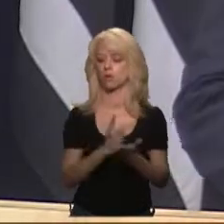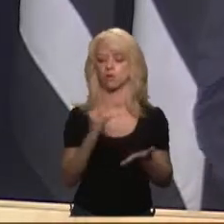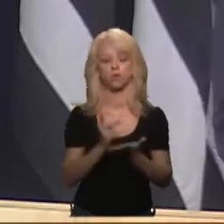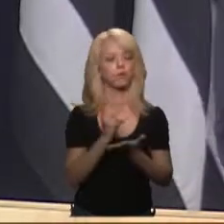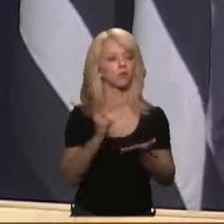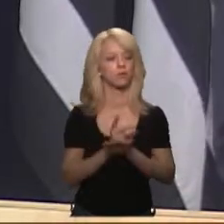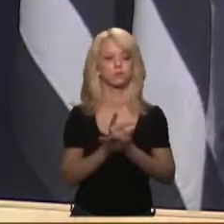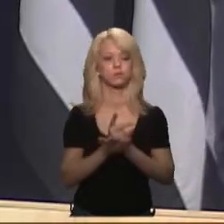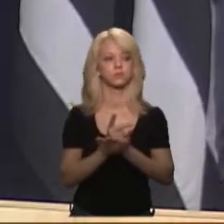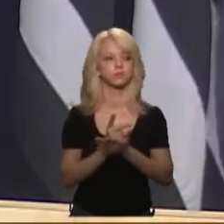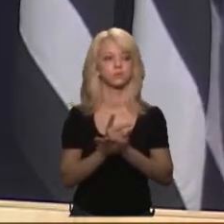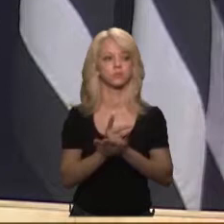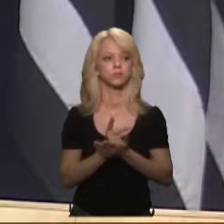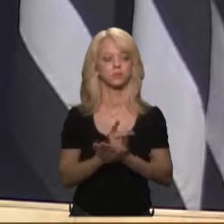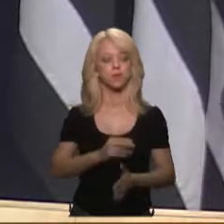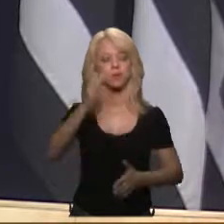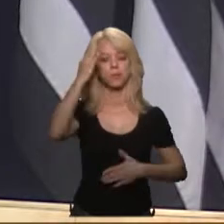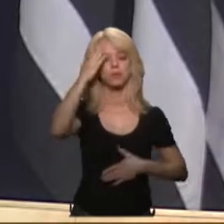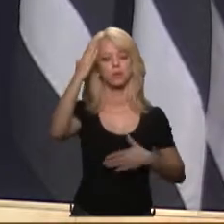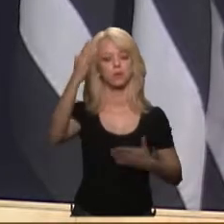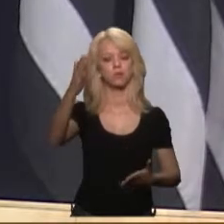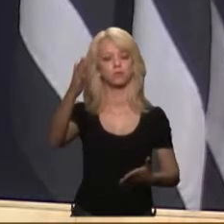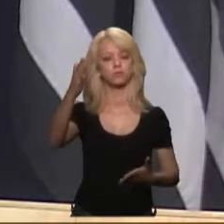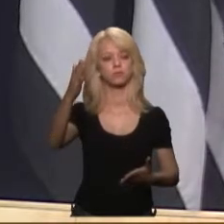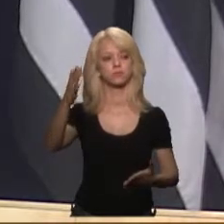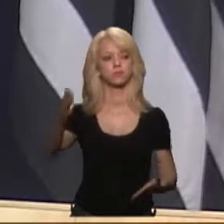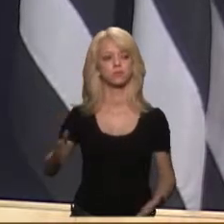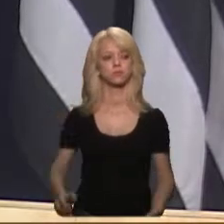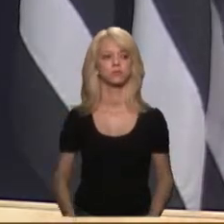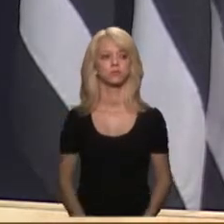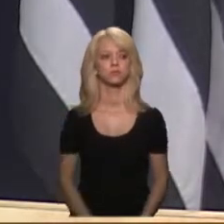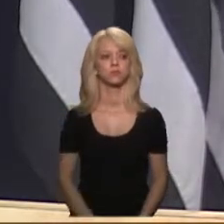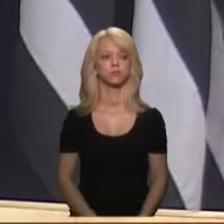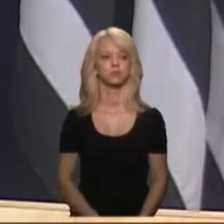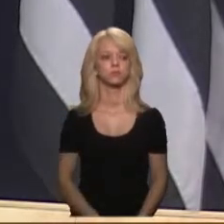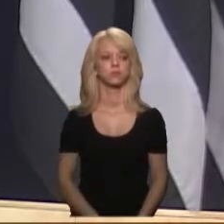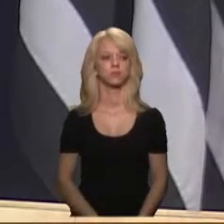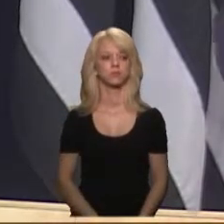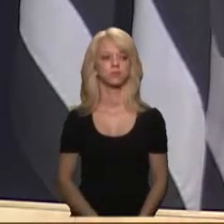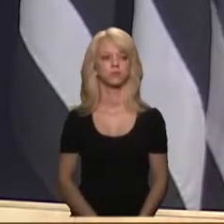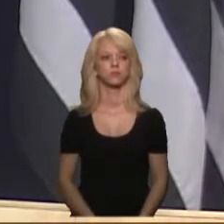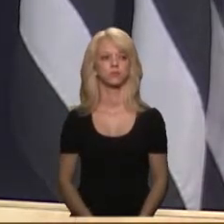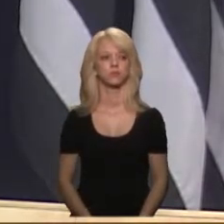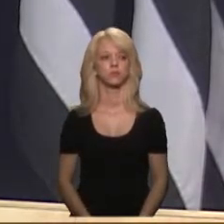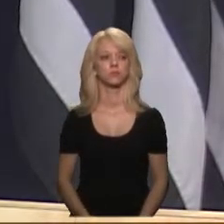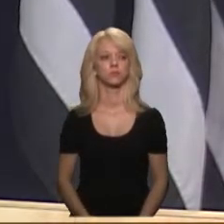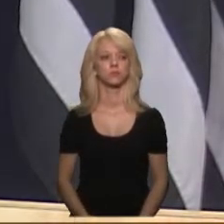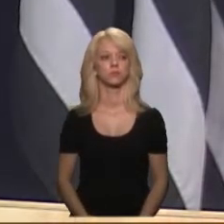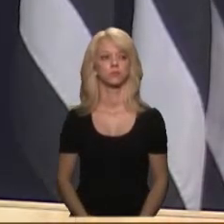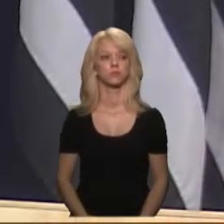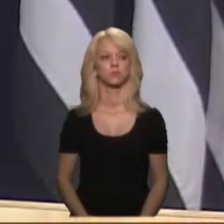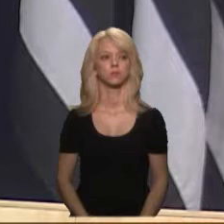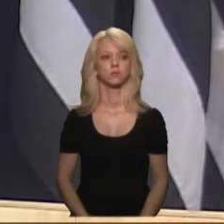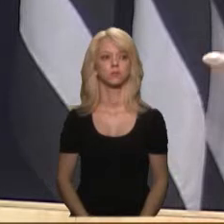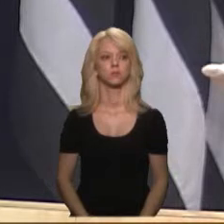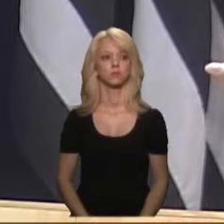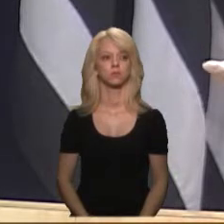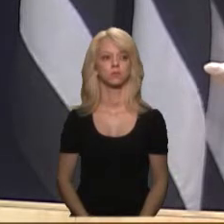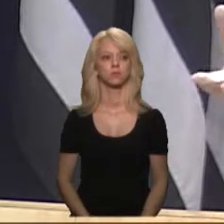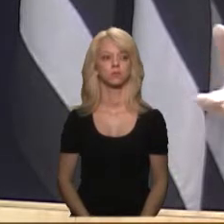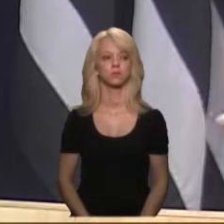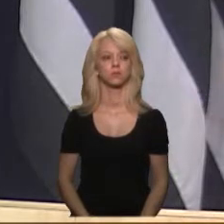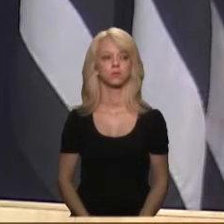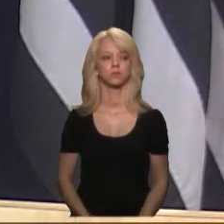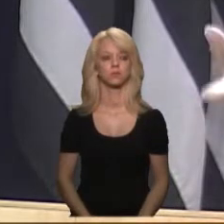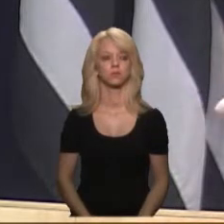poder votar. Obrigado, senhor presidente. Com todo respeito à inteligência, à pertinência, ao caráter de interessante o projeto do vereador